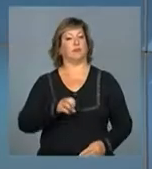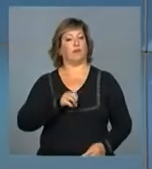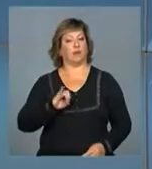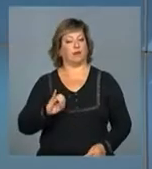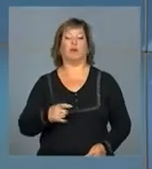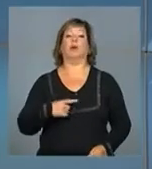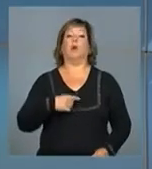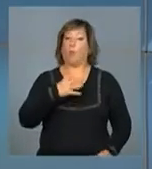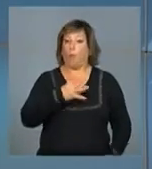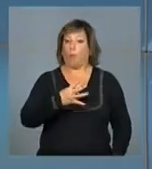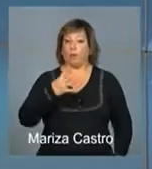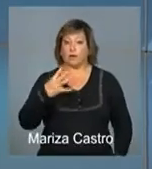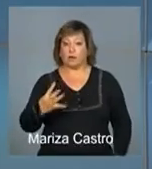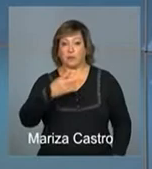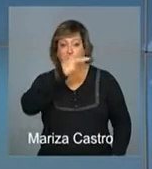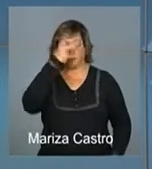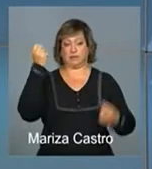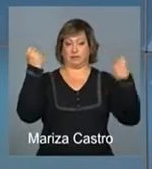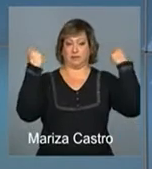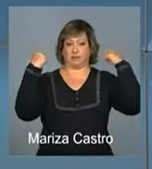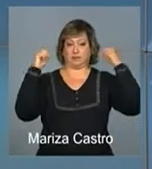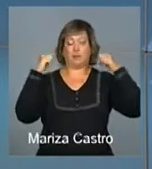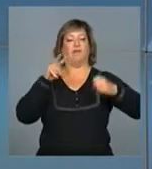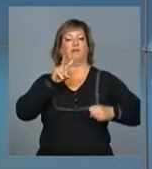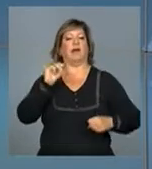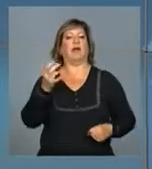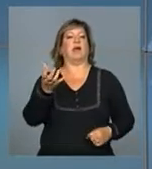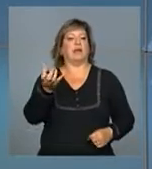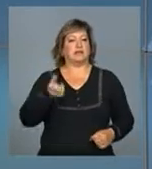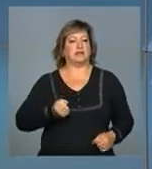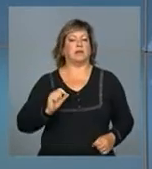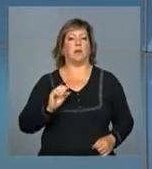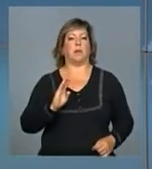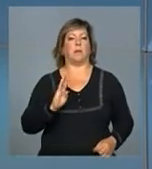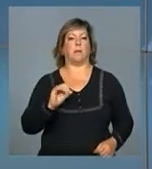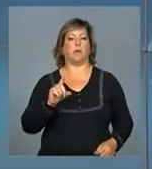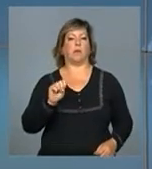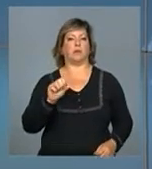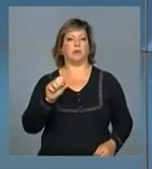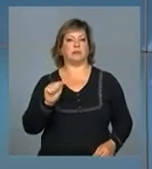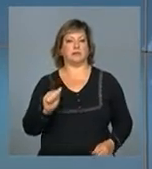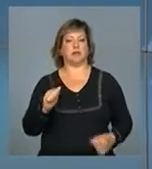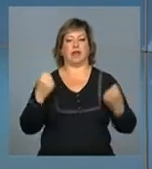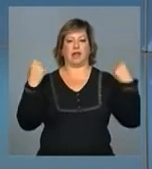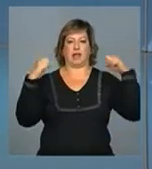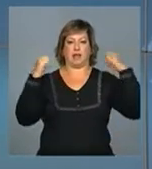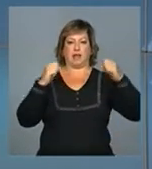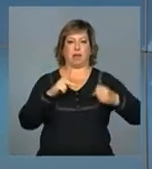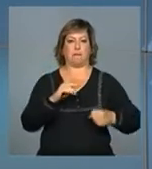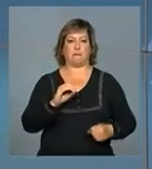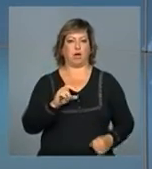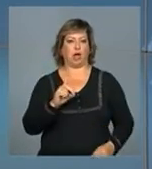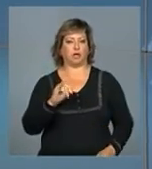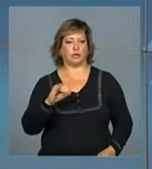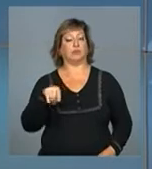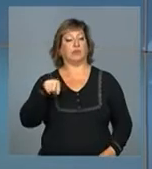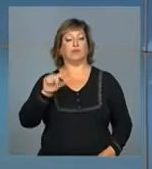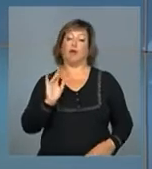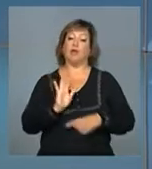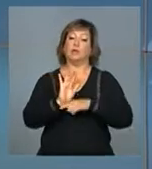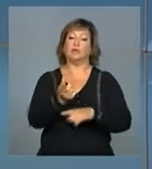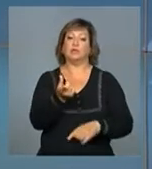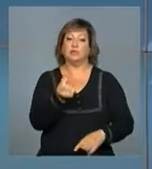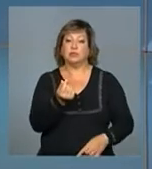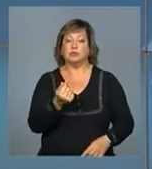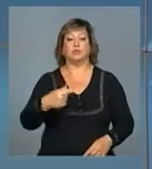Olá, 44 esportistas vão ser contemplados pelo Bolsa Atleta Pódio, programa que vai dar auxílio financeiro para